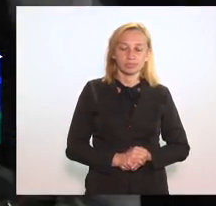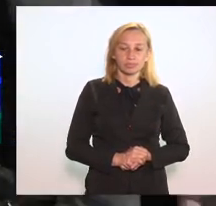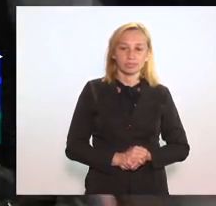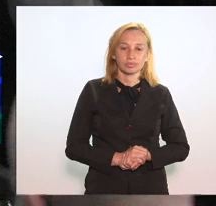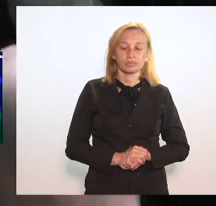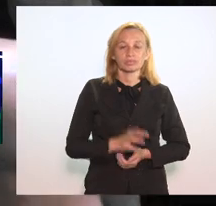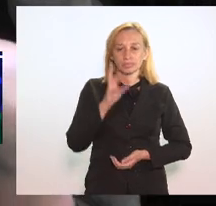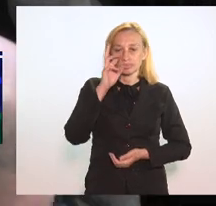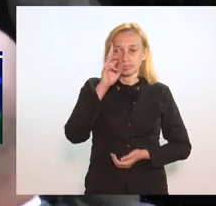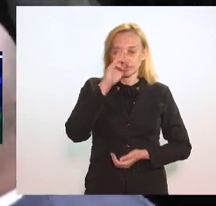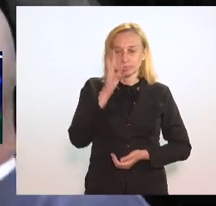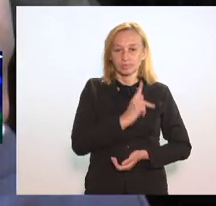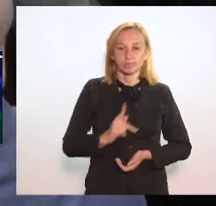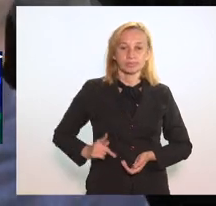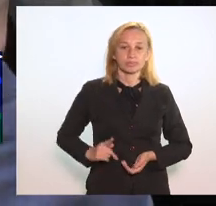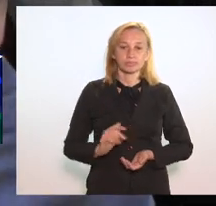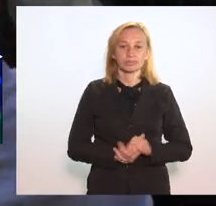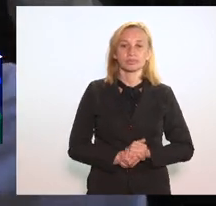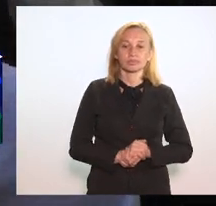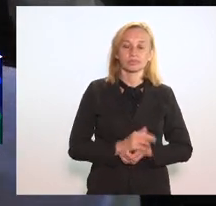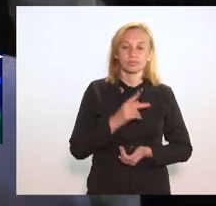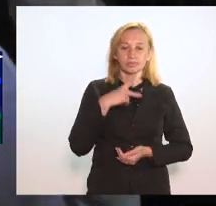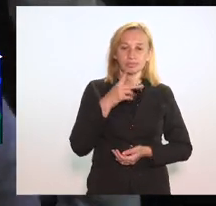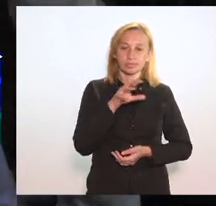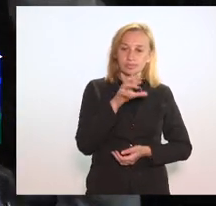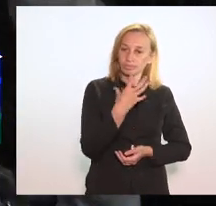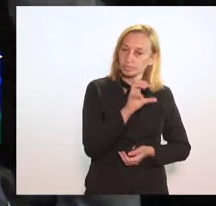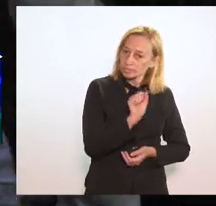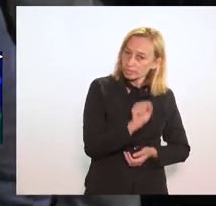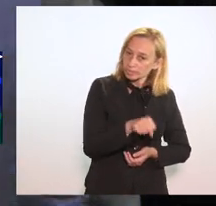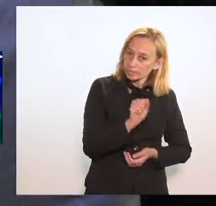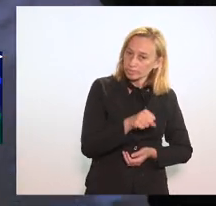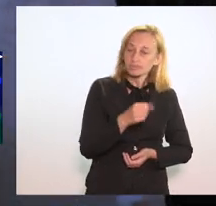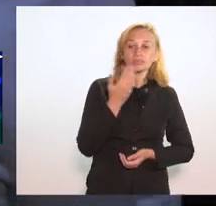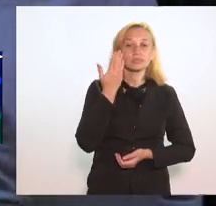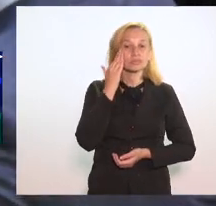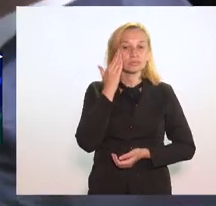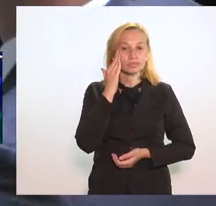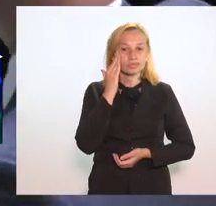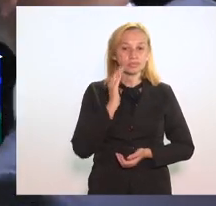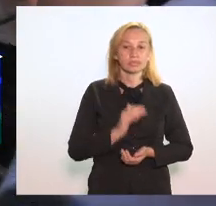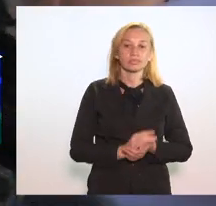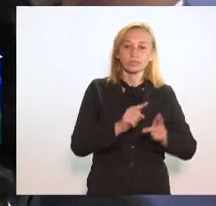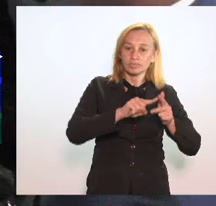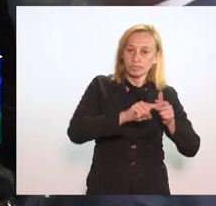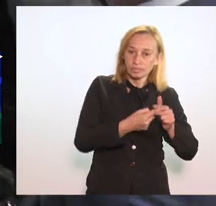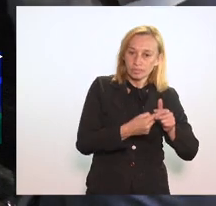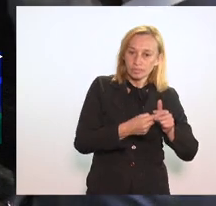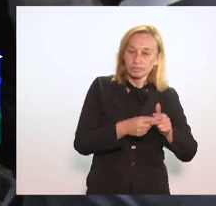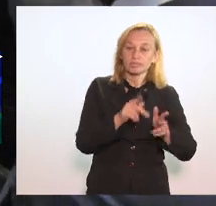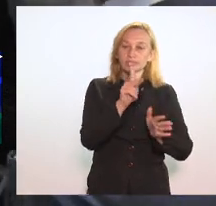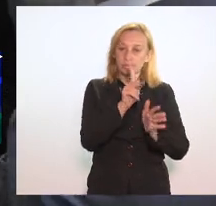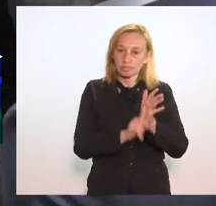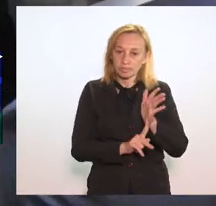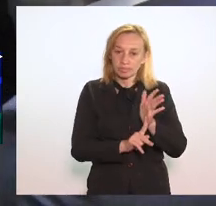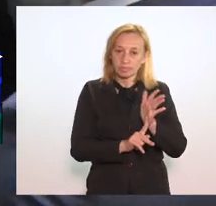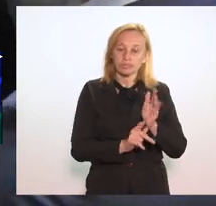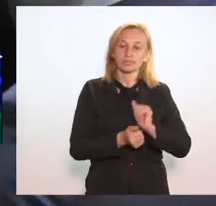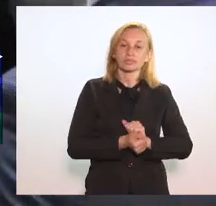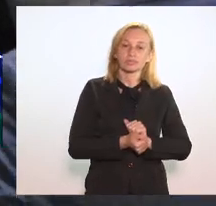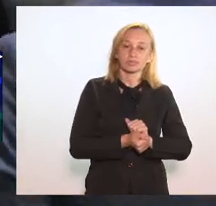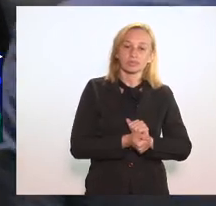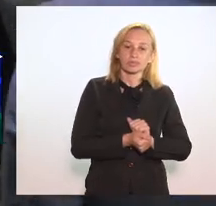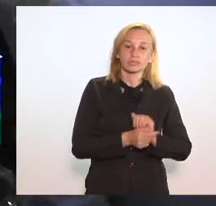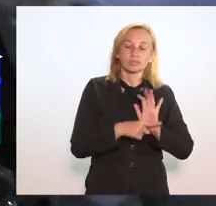o presidente eu vou dar o parecer favorável entendendo que o aperfeiçoamento desse projeto se dará